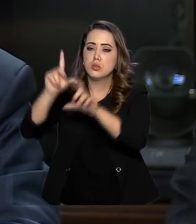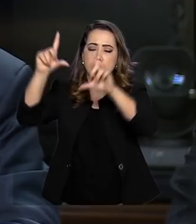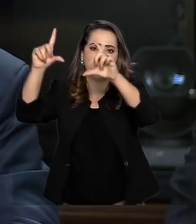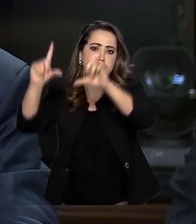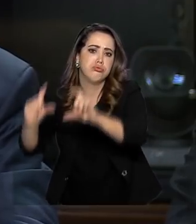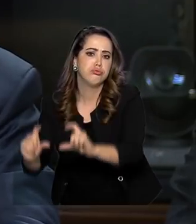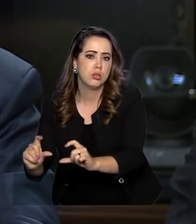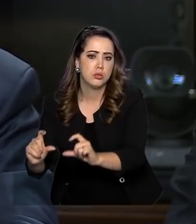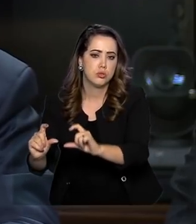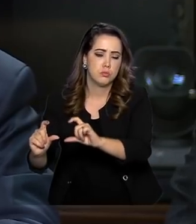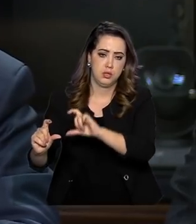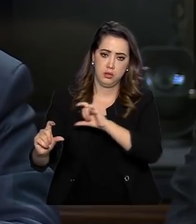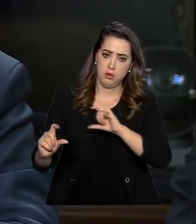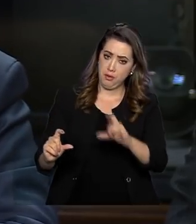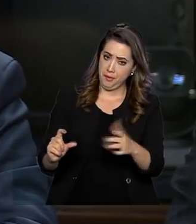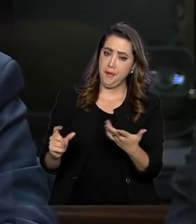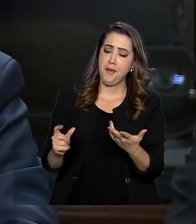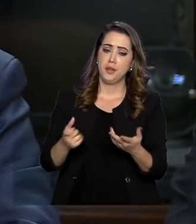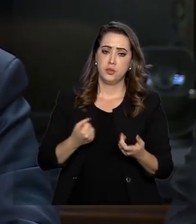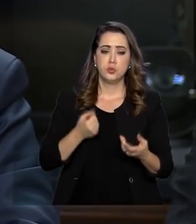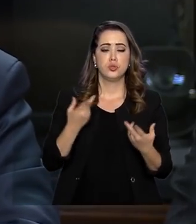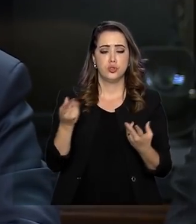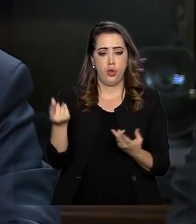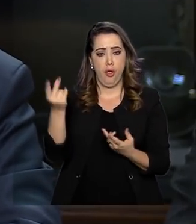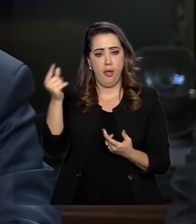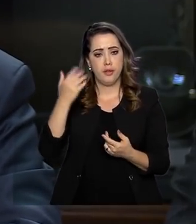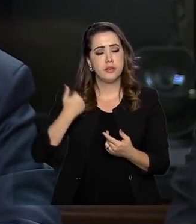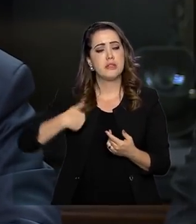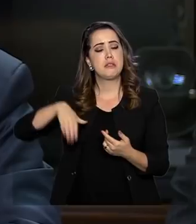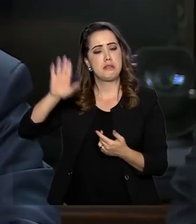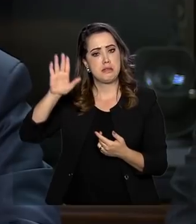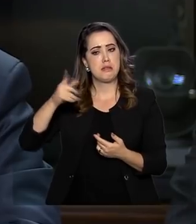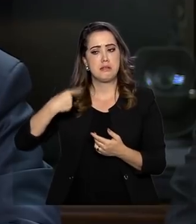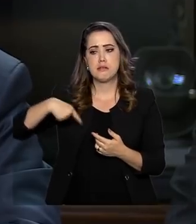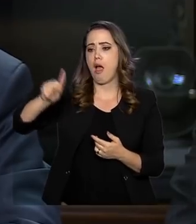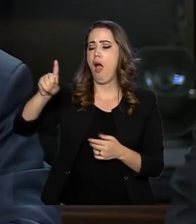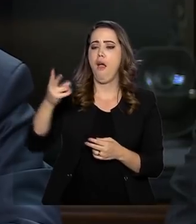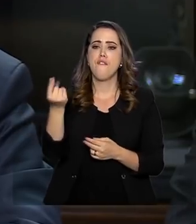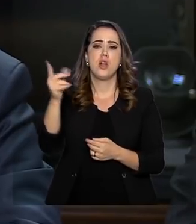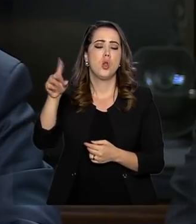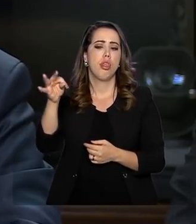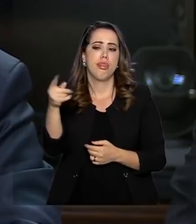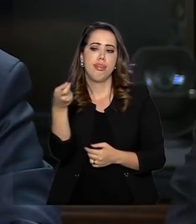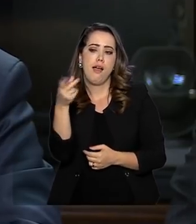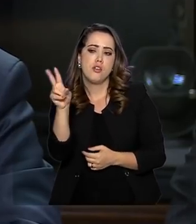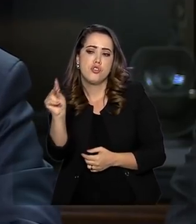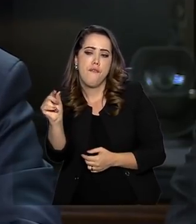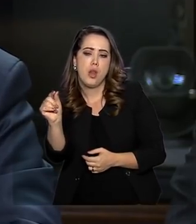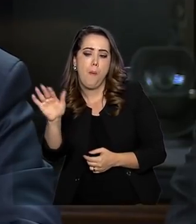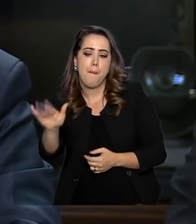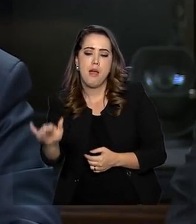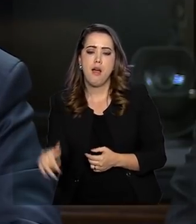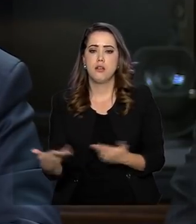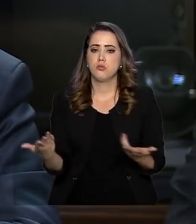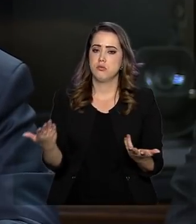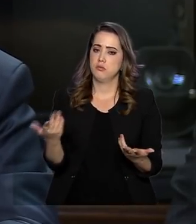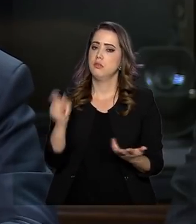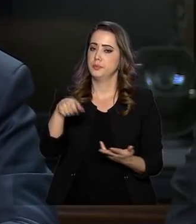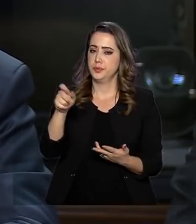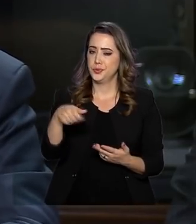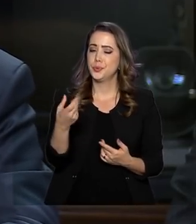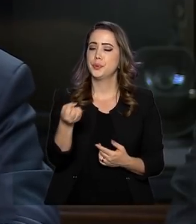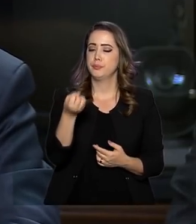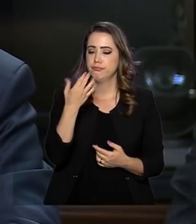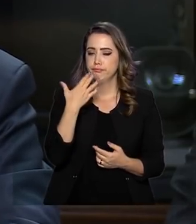campeões, vamos reduzir esses dinheiros que saem favoravelmente, a taxas favoráveis, para quem se